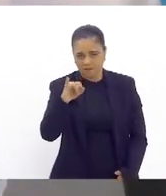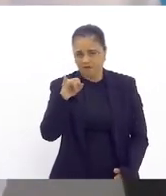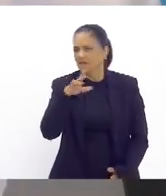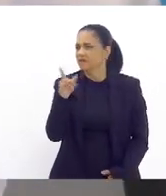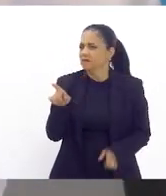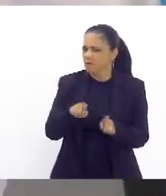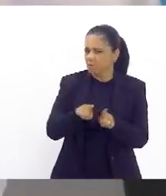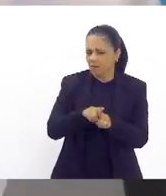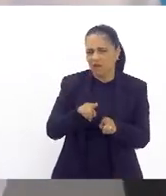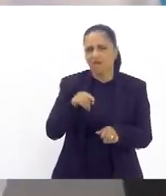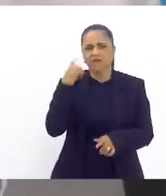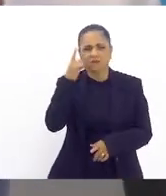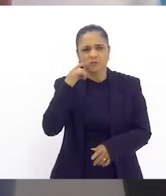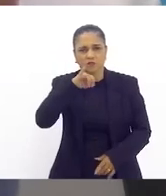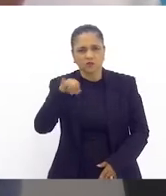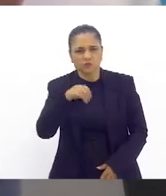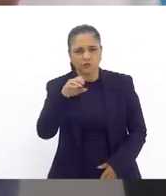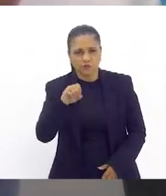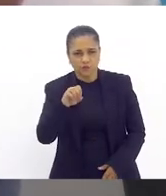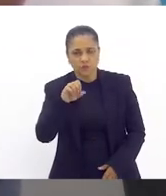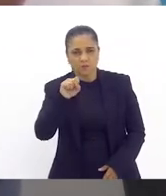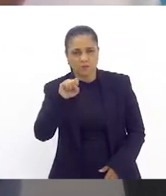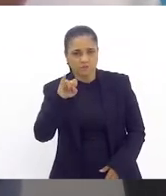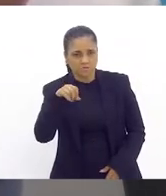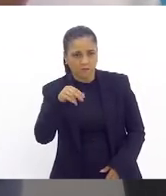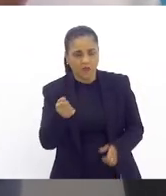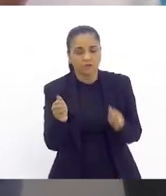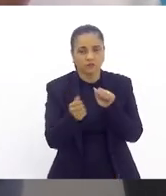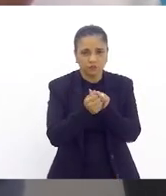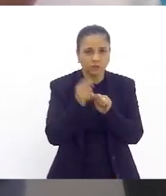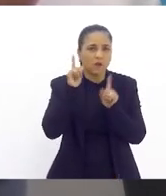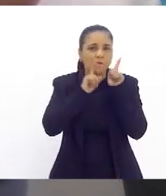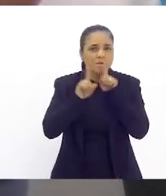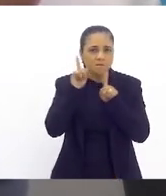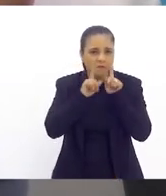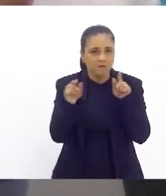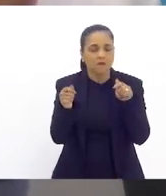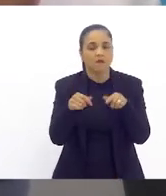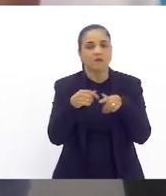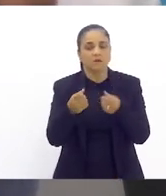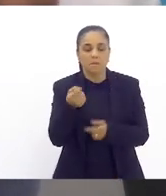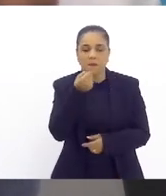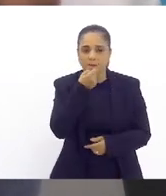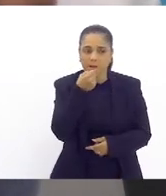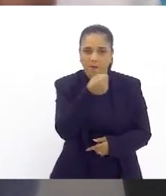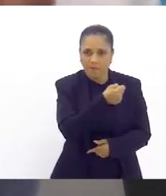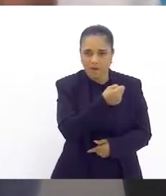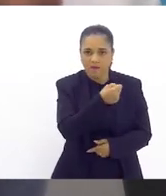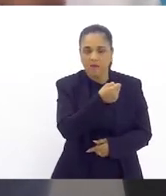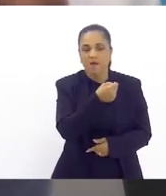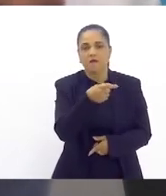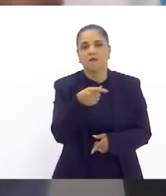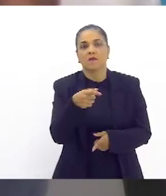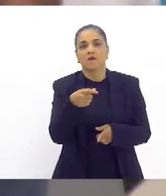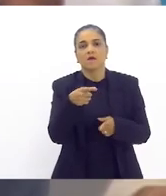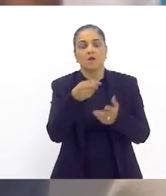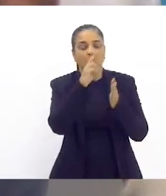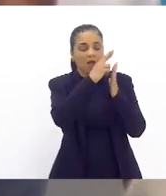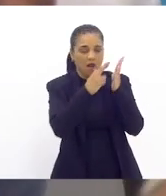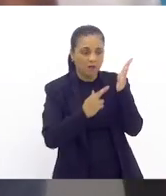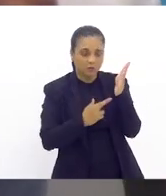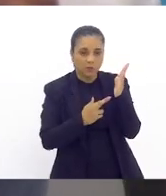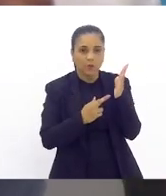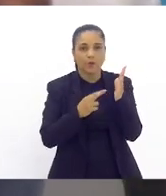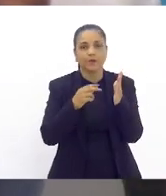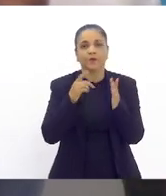também na época junto eu queria passar minha fala para ela primeiro para ela poder dar ela aqui um relatório sobre ainel